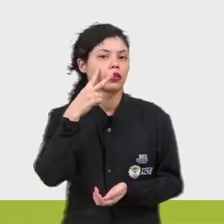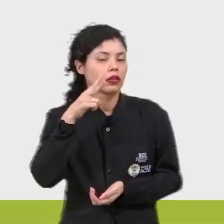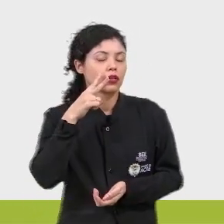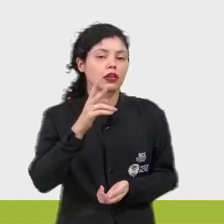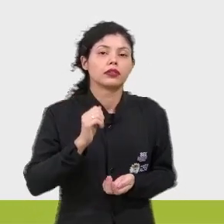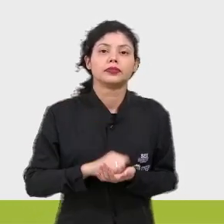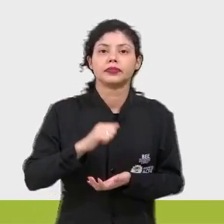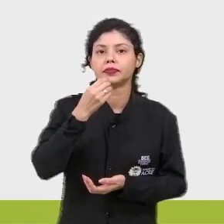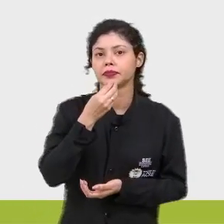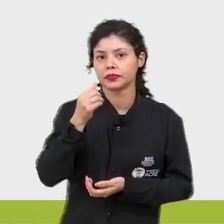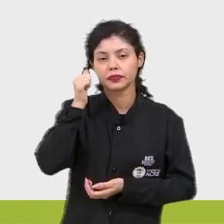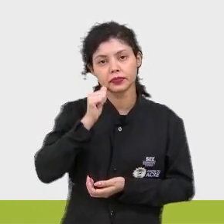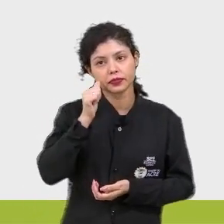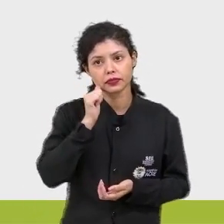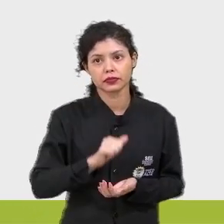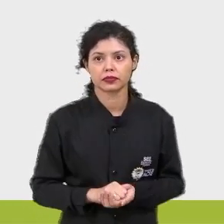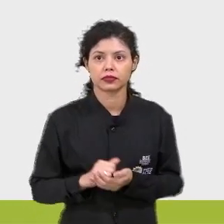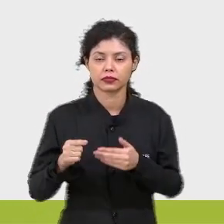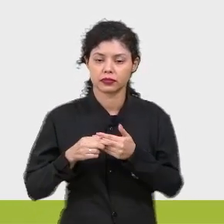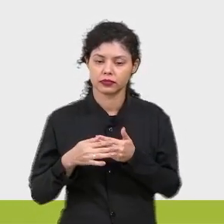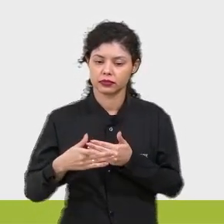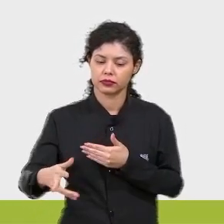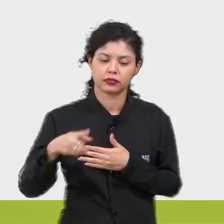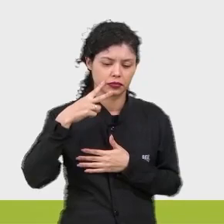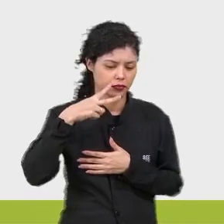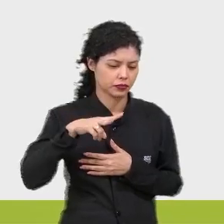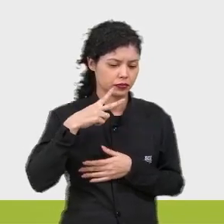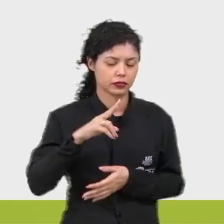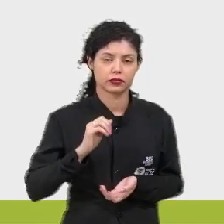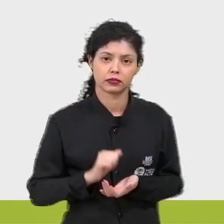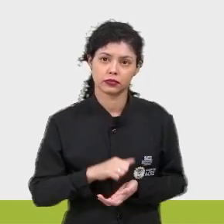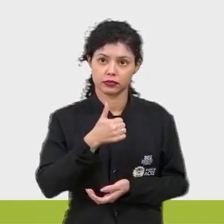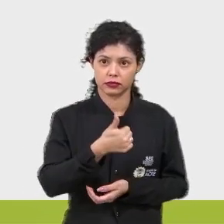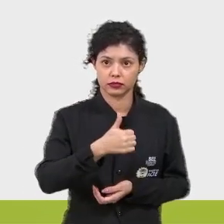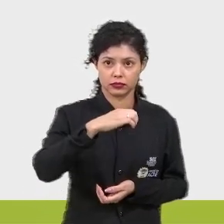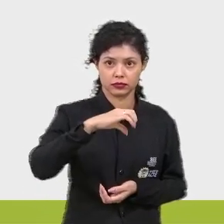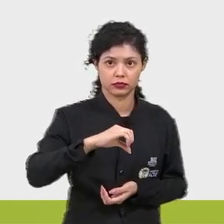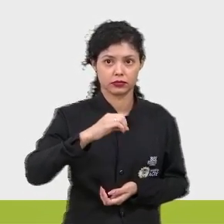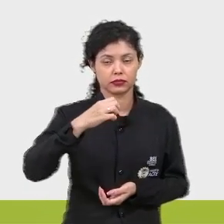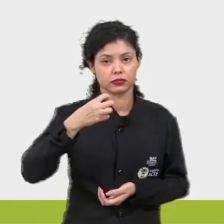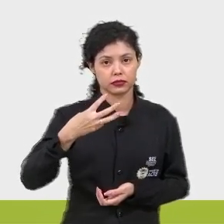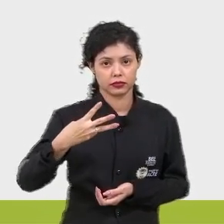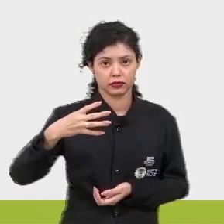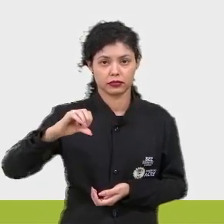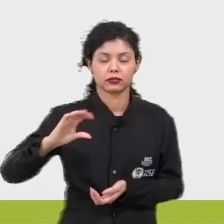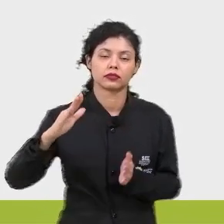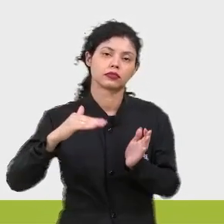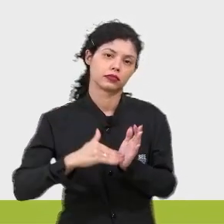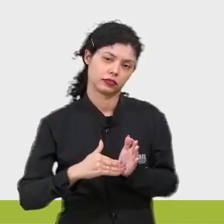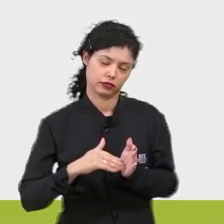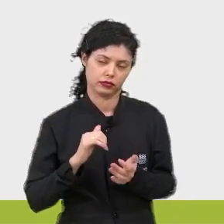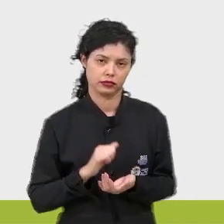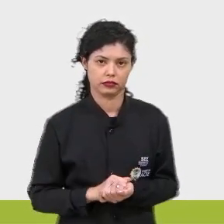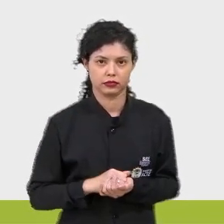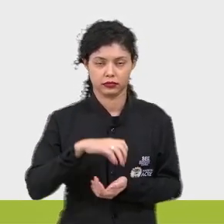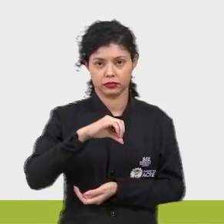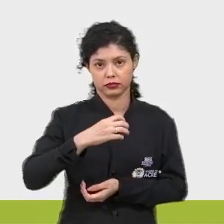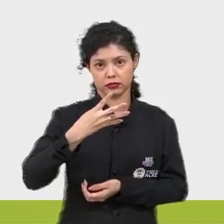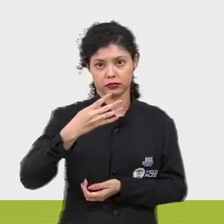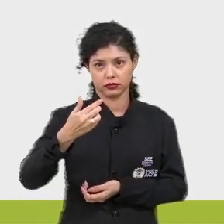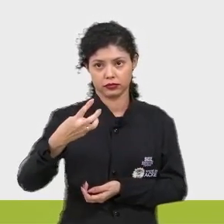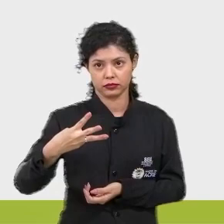afeiçoa-se à menina e rastreia suas pegadas de 1939 a